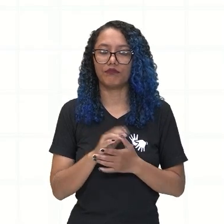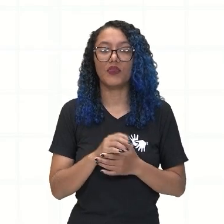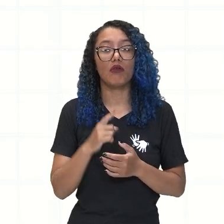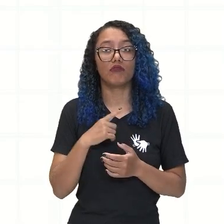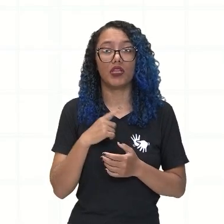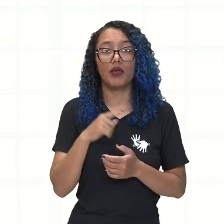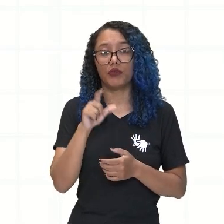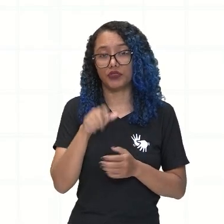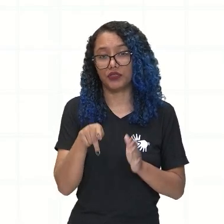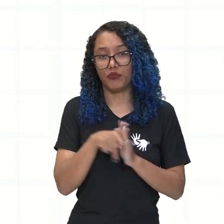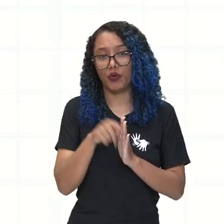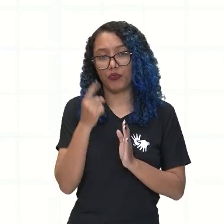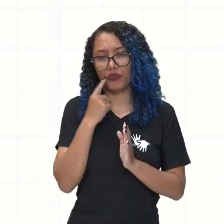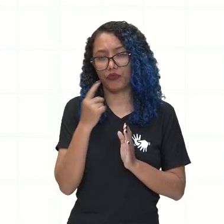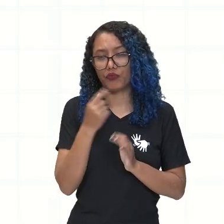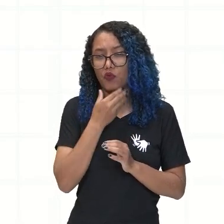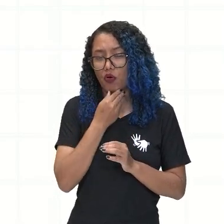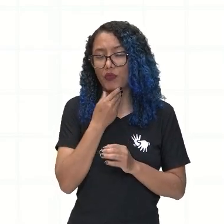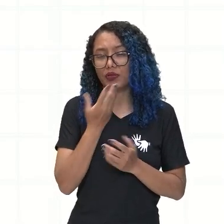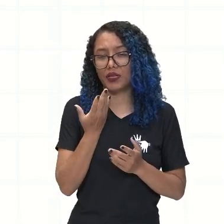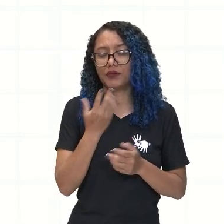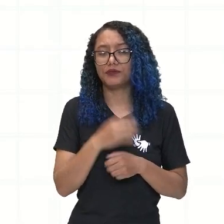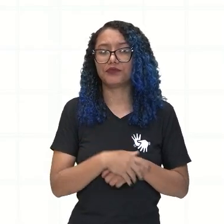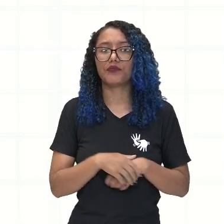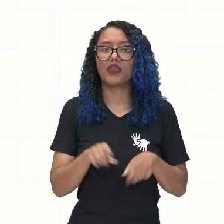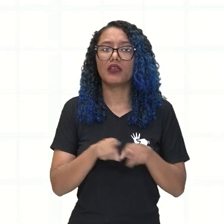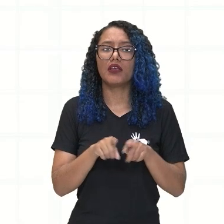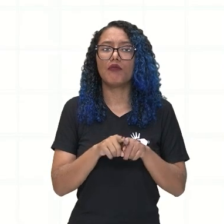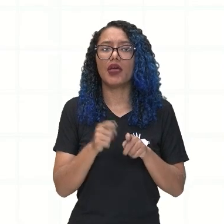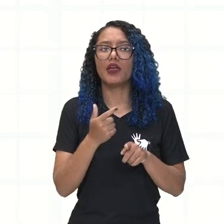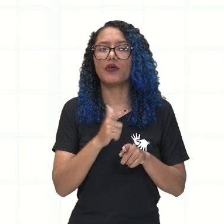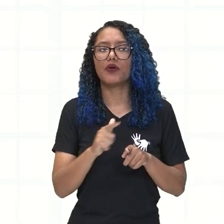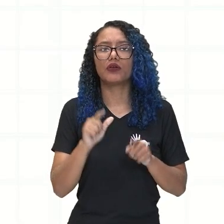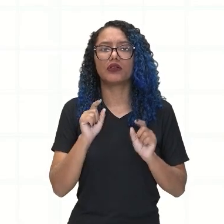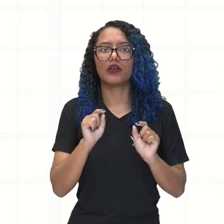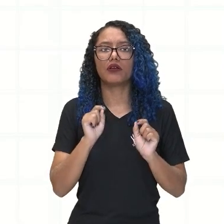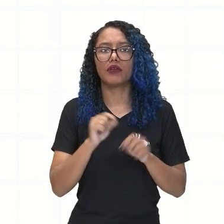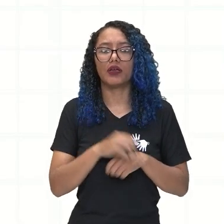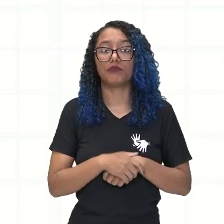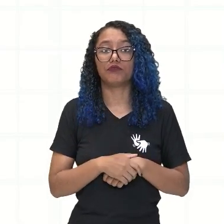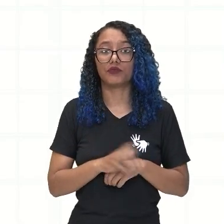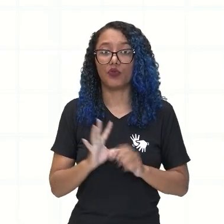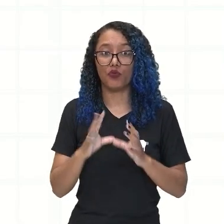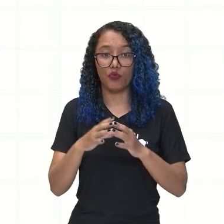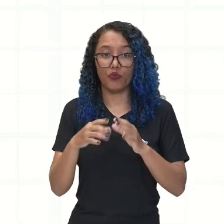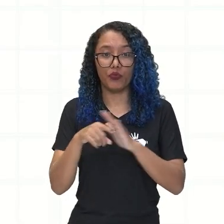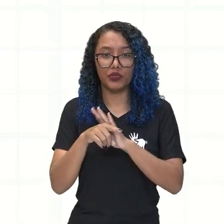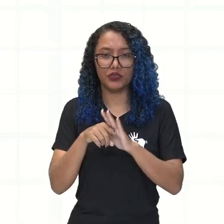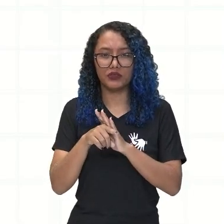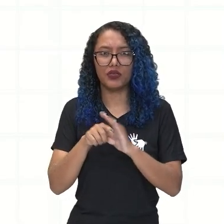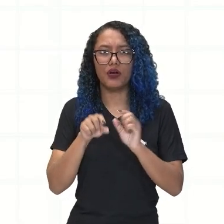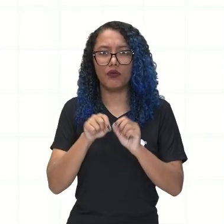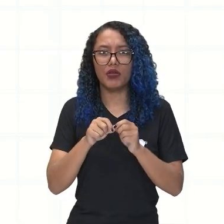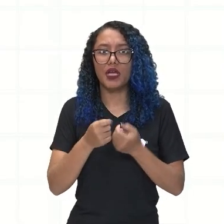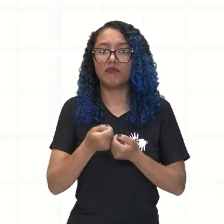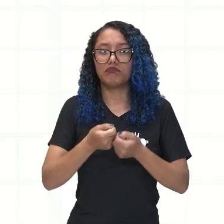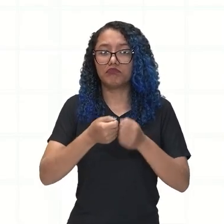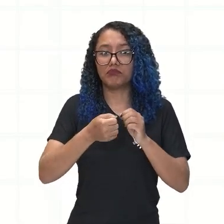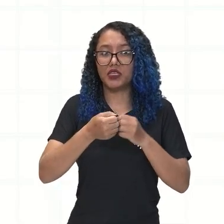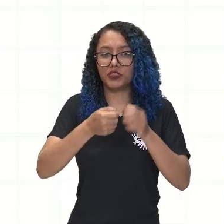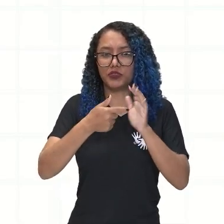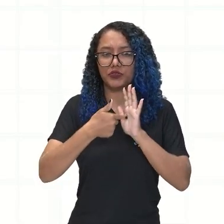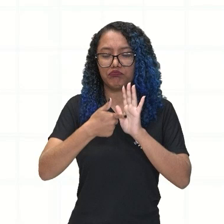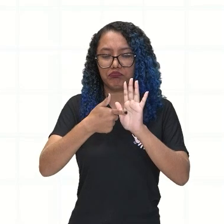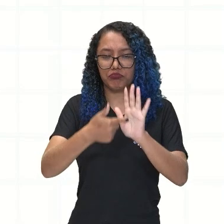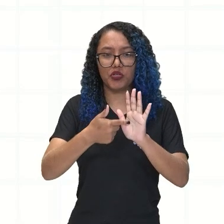de Córdoba, na Argentina? Pesquisadores descreveram o mais completo esqueleto de uma ave do terror.